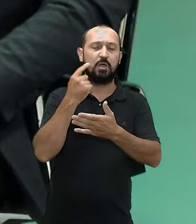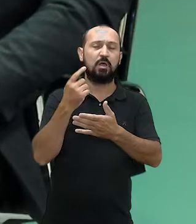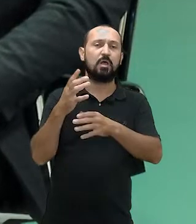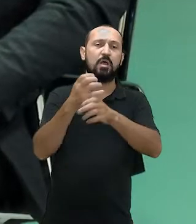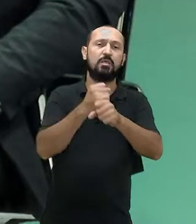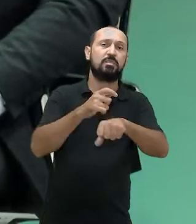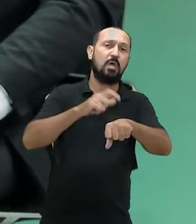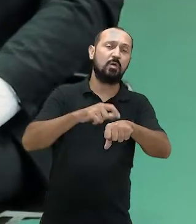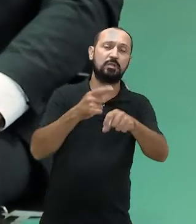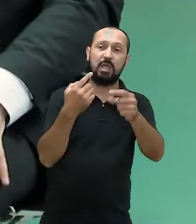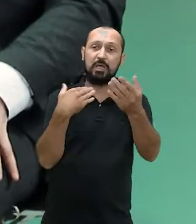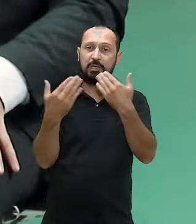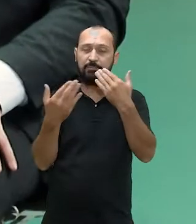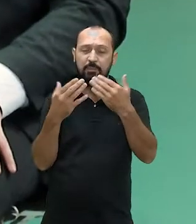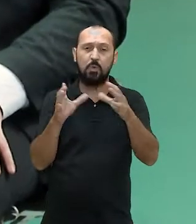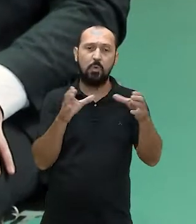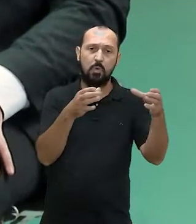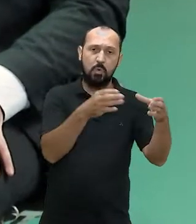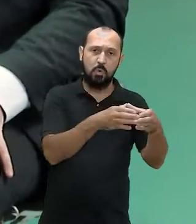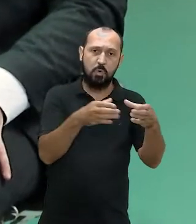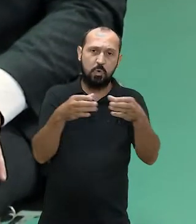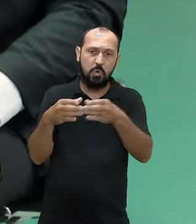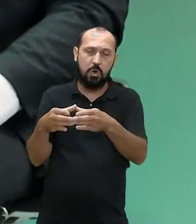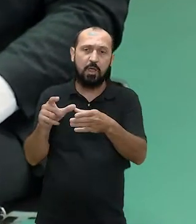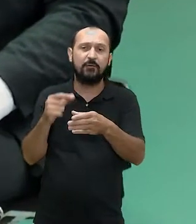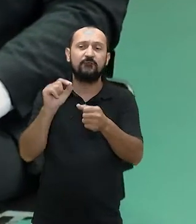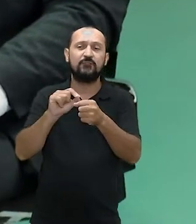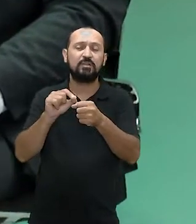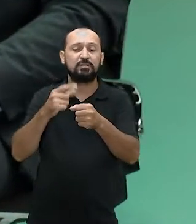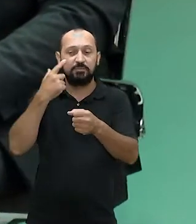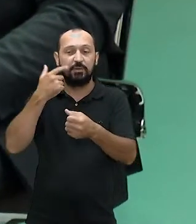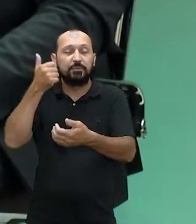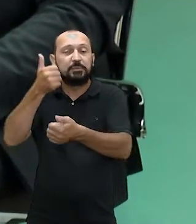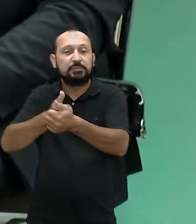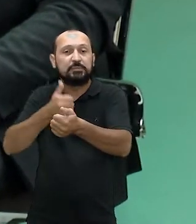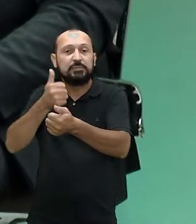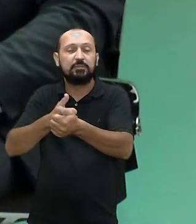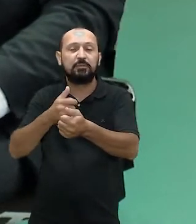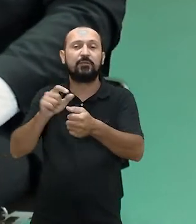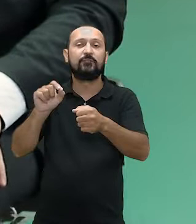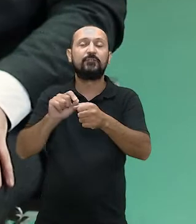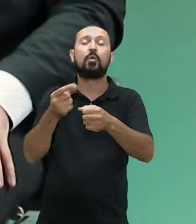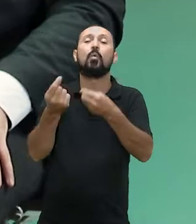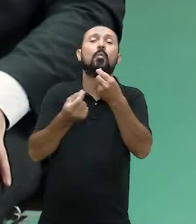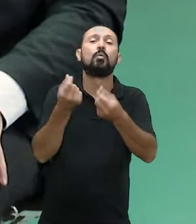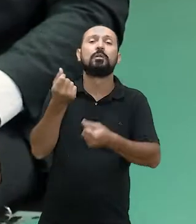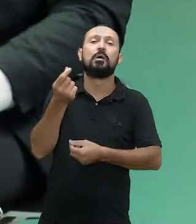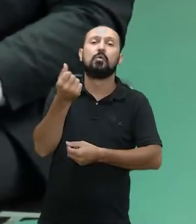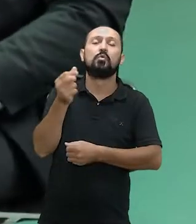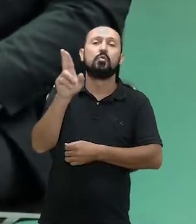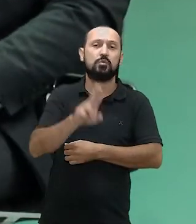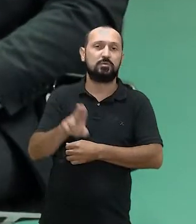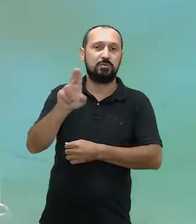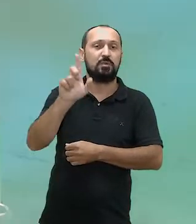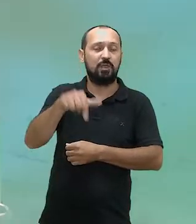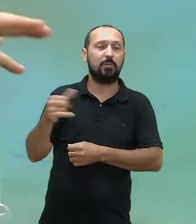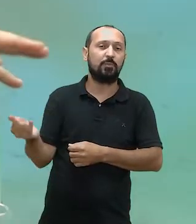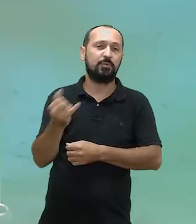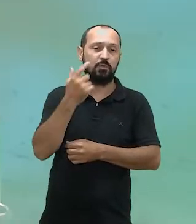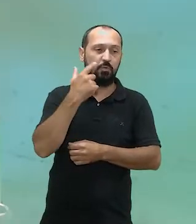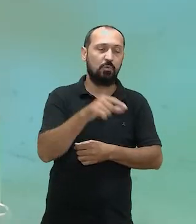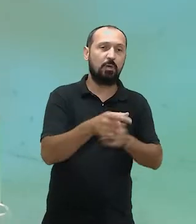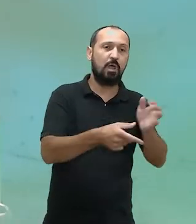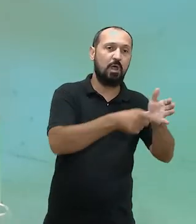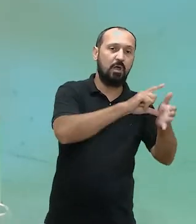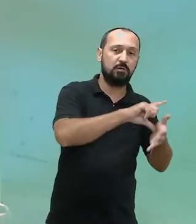discutido. Já a Comissão de Acompanhamento da Execução Orçamentária é a própria execução do orçamento em si, que também é muito importante. Uma seria para